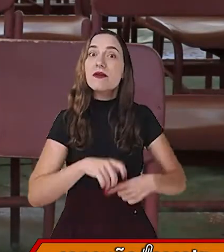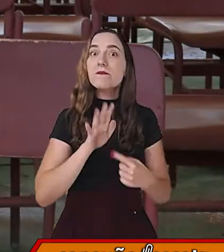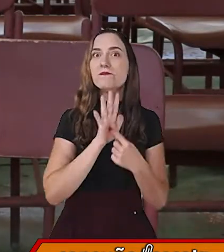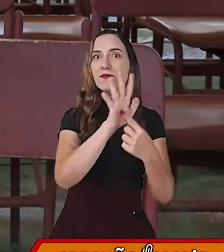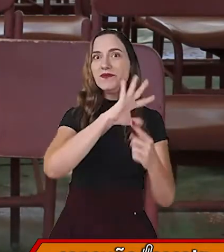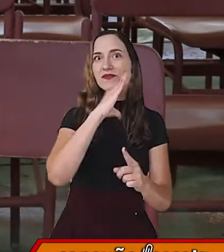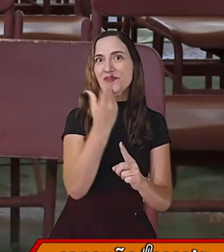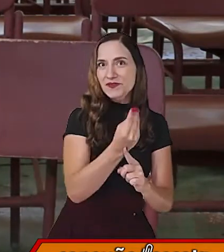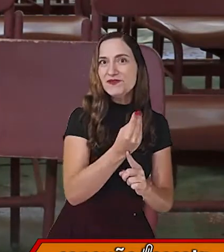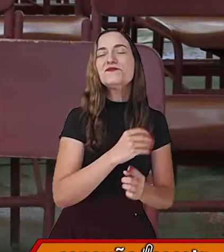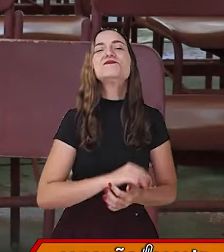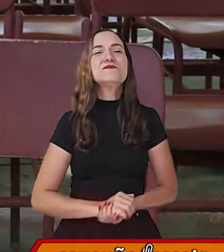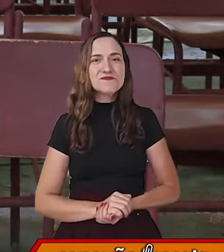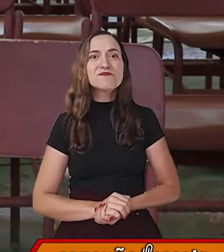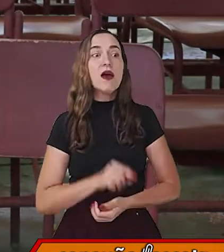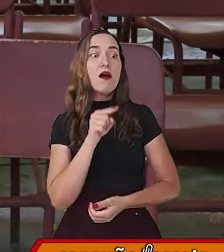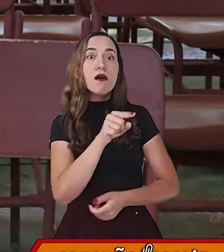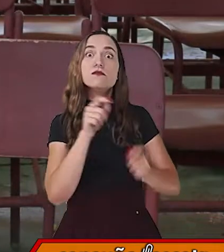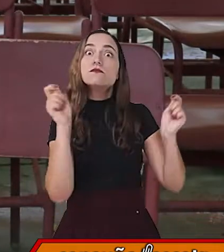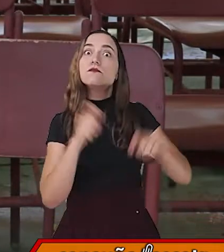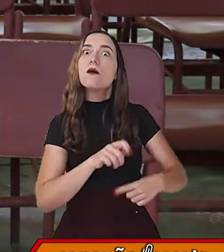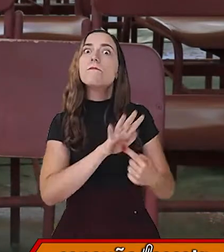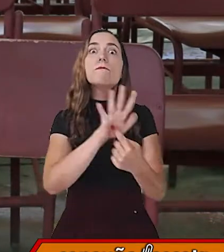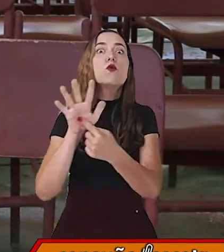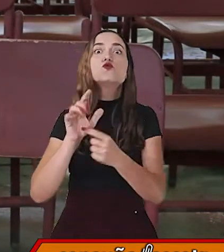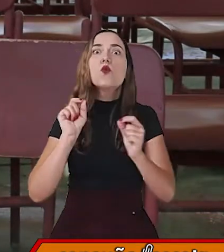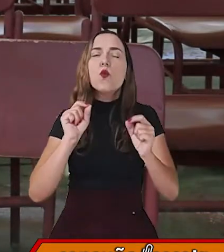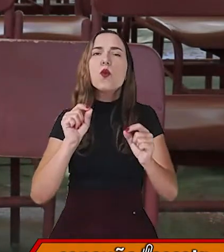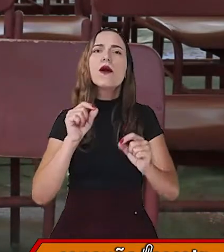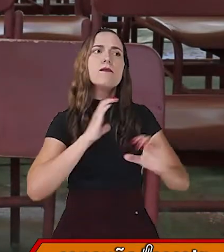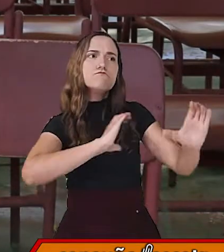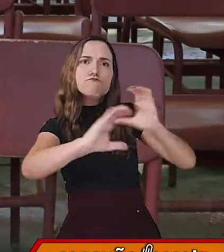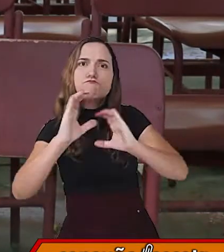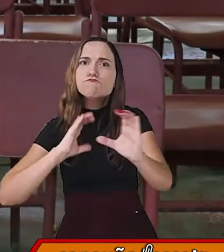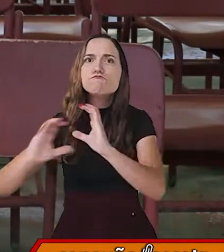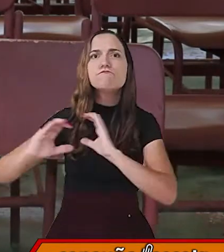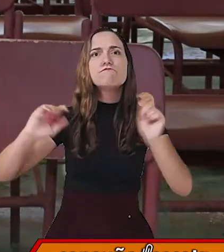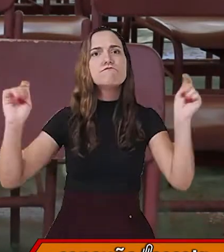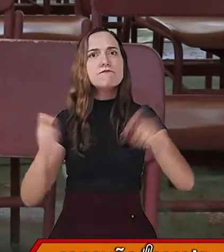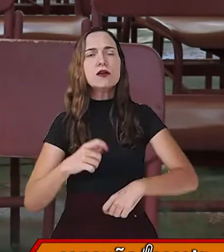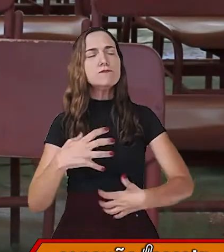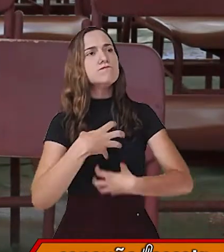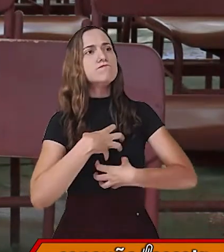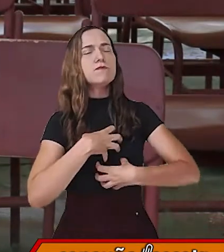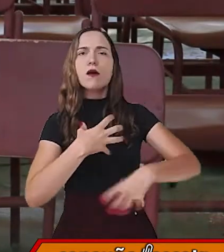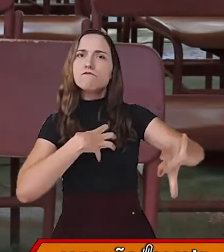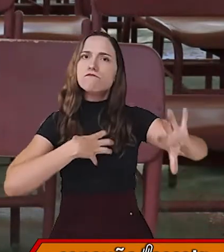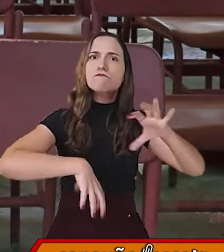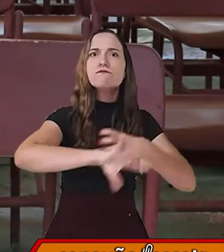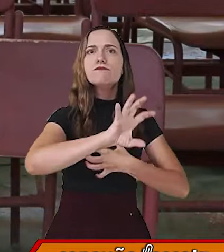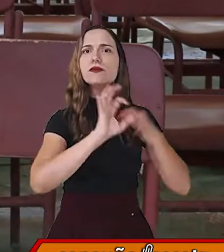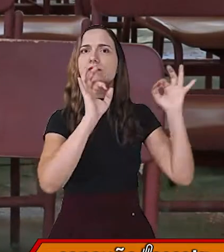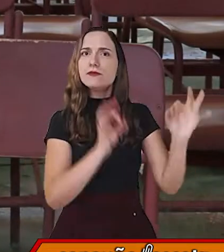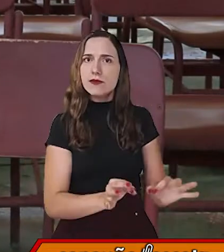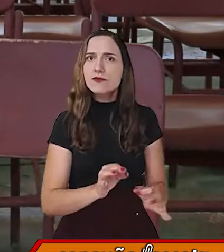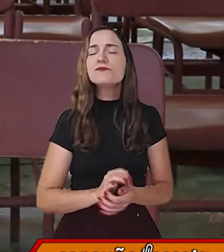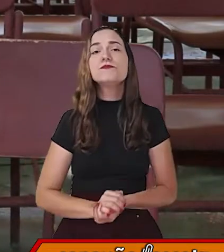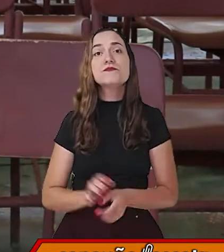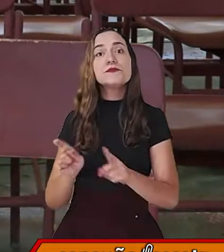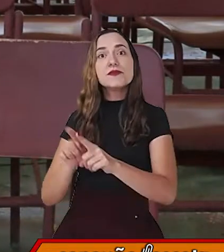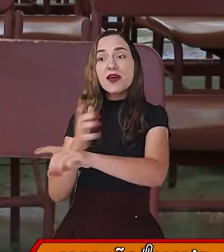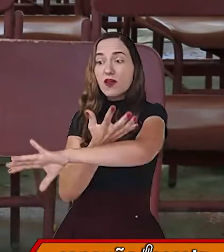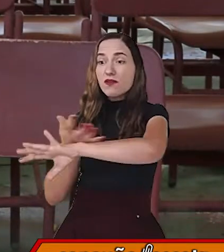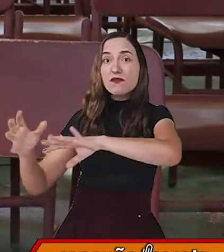várias manifestações artísticas. E isso comunica, isso atinge as pessoas. Às vezes a gente fala tanto de educação